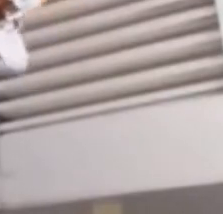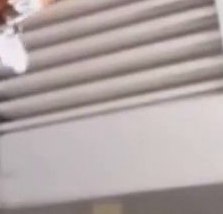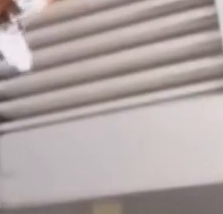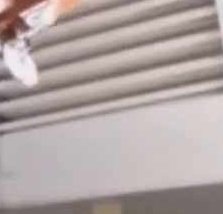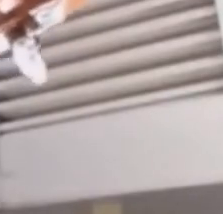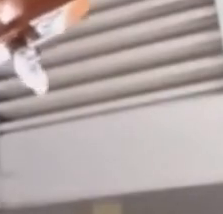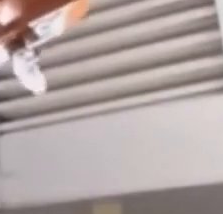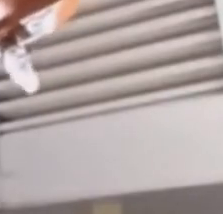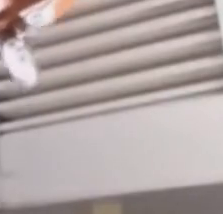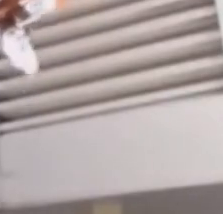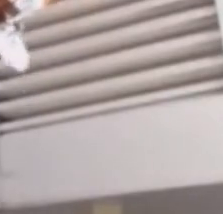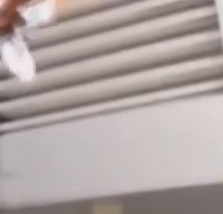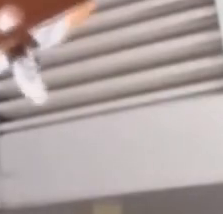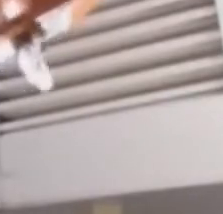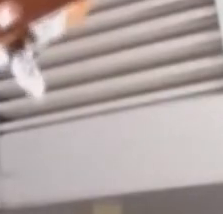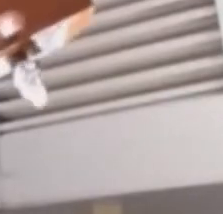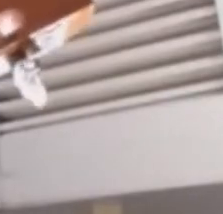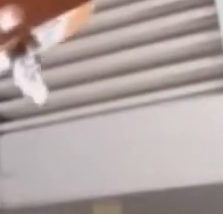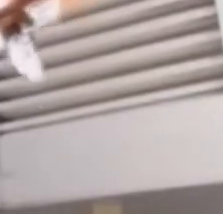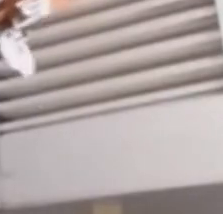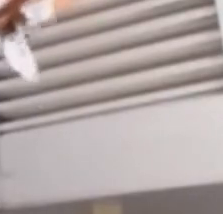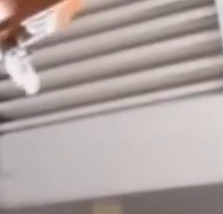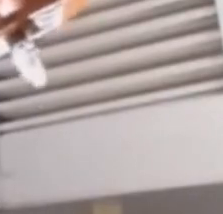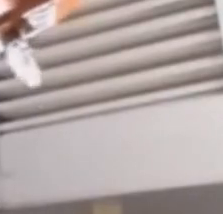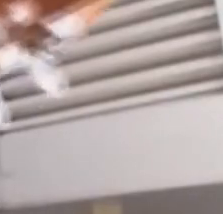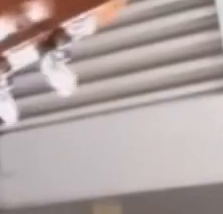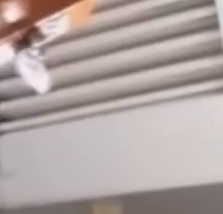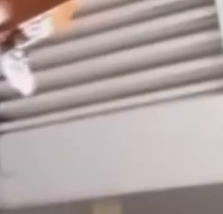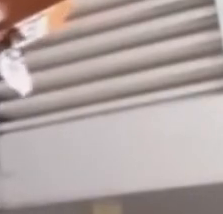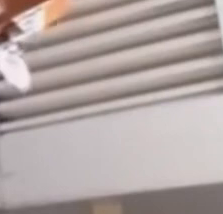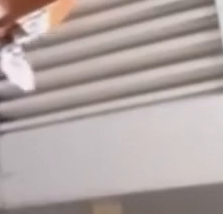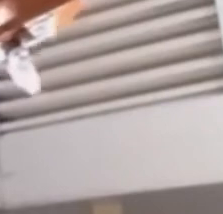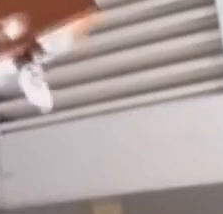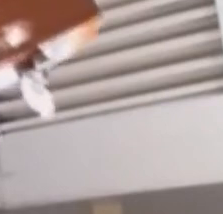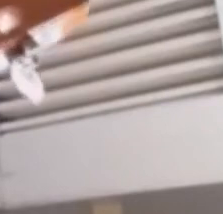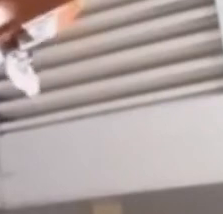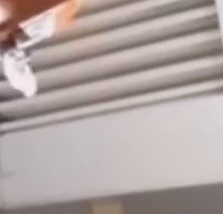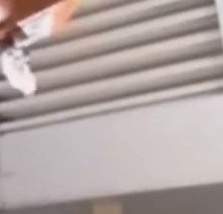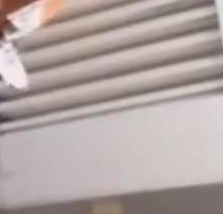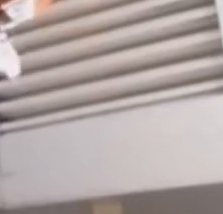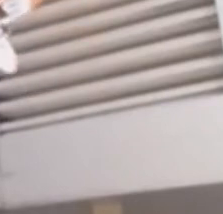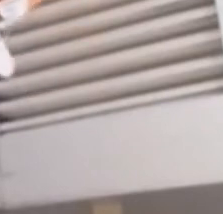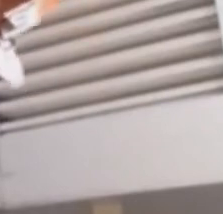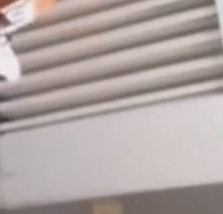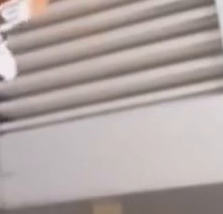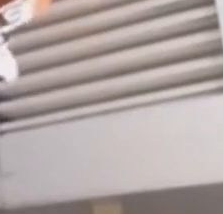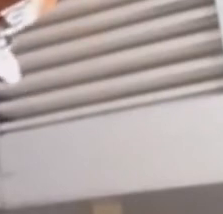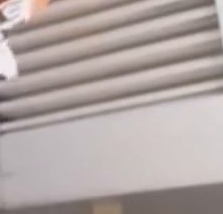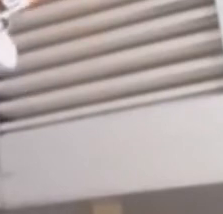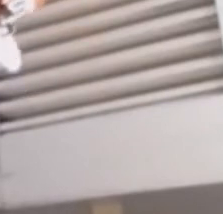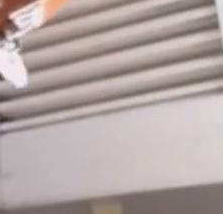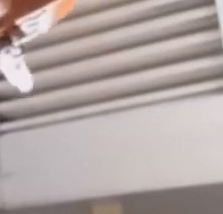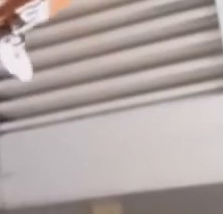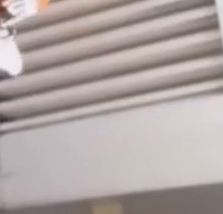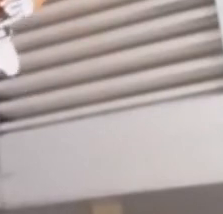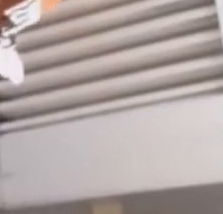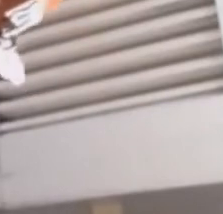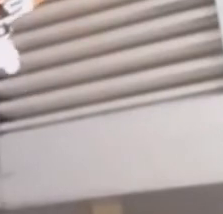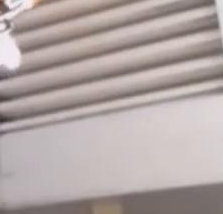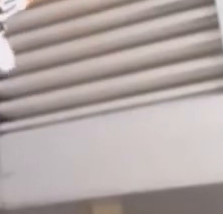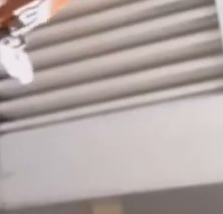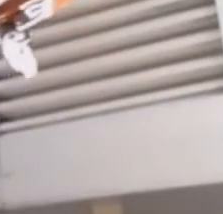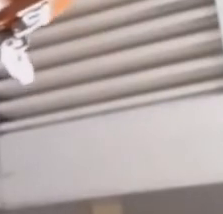quantas pessoas que eu vou ter que dividir. Vou começar uma divisão, que